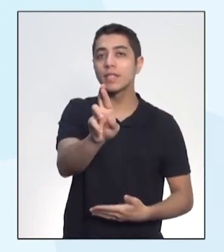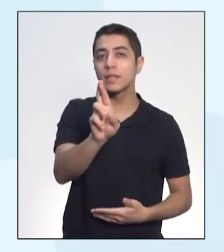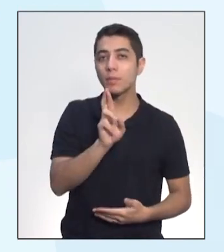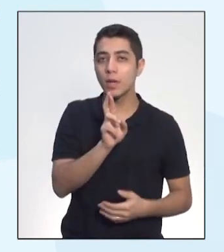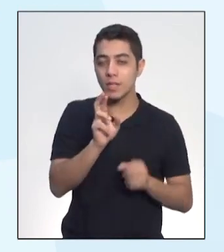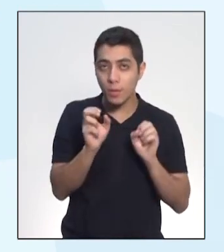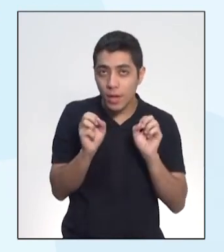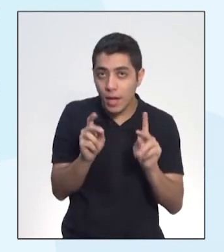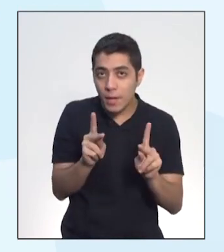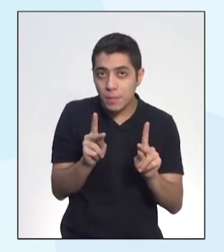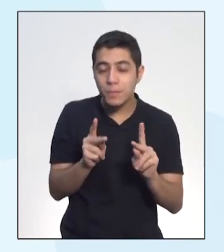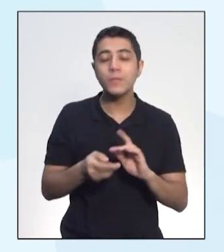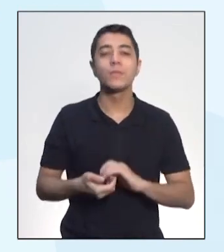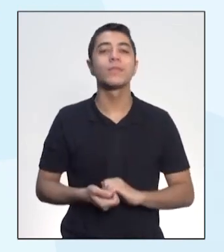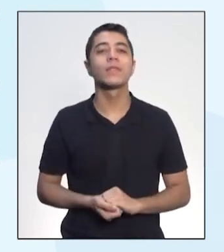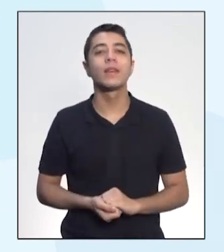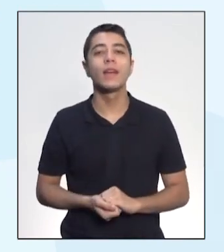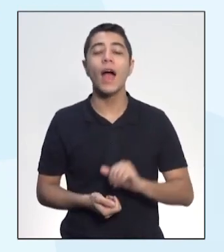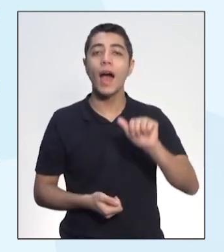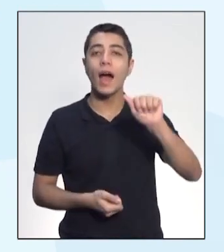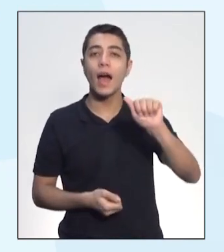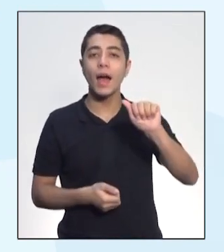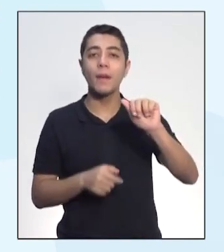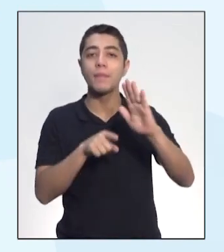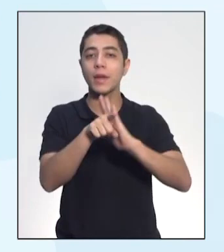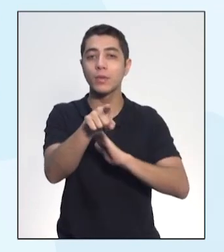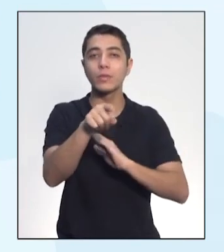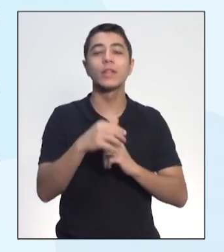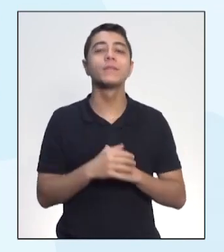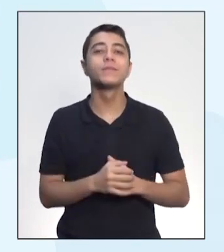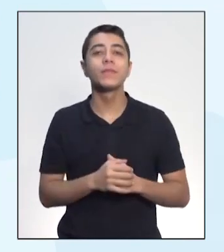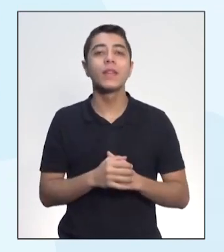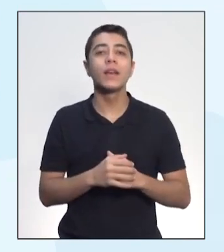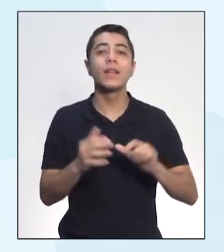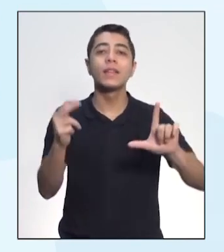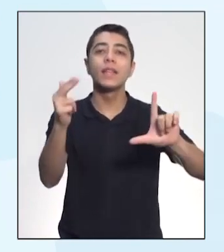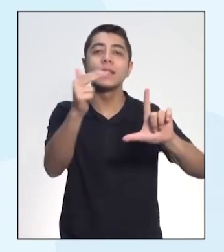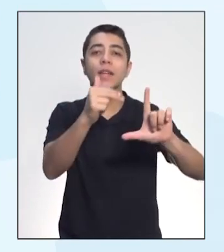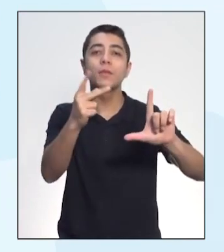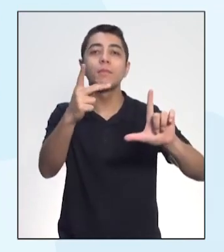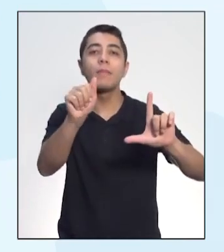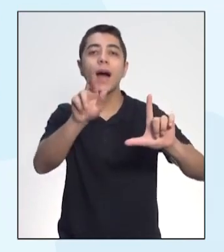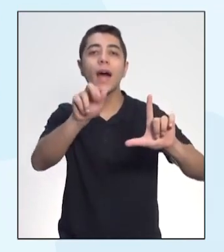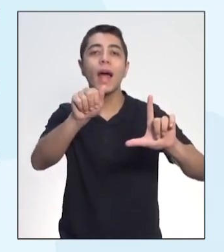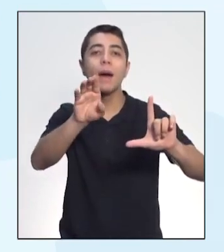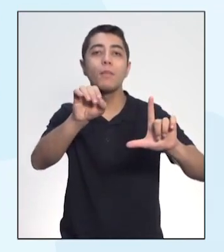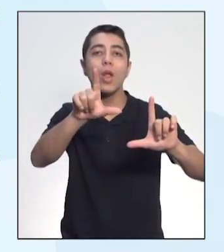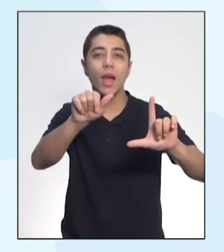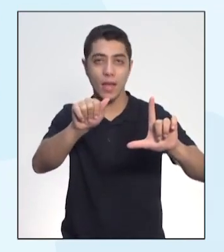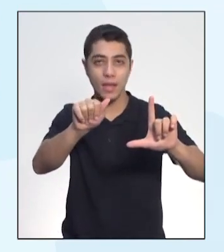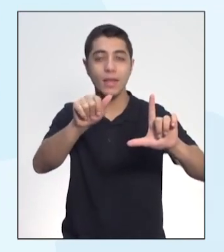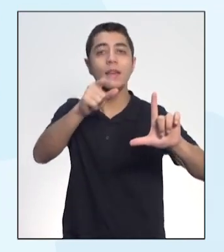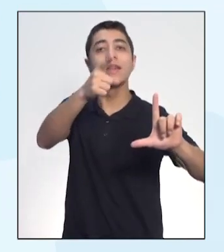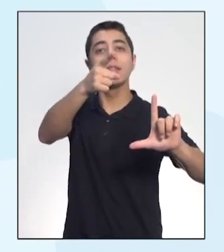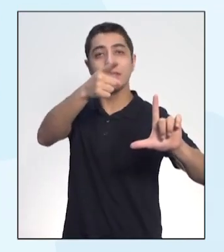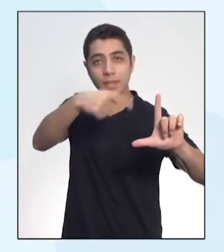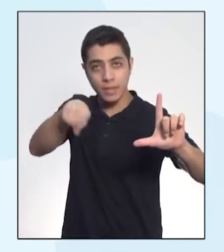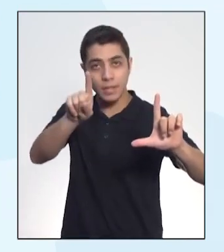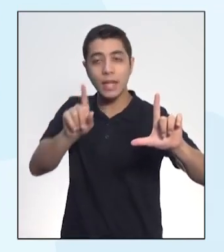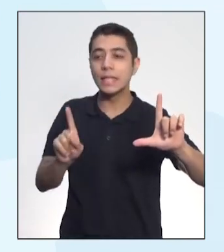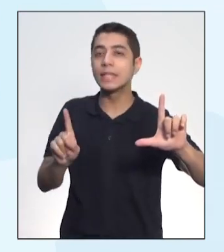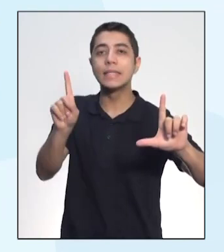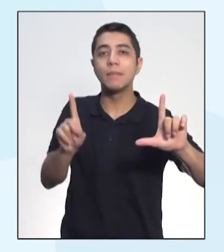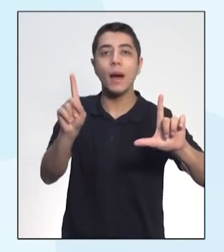A concavidade dessa parábola está voltada para cima ou para baixo? Então, no item A, você vai responder cima